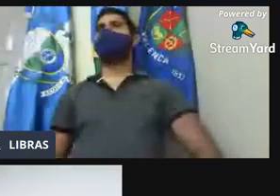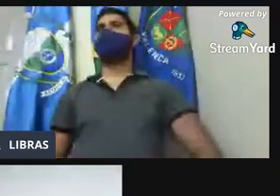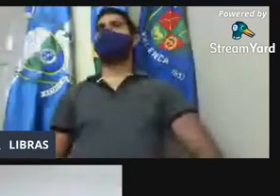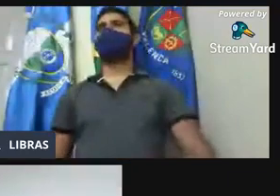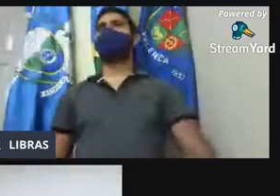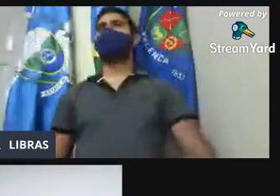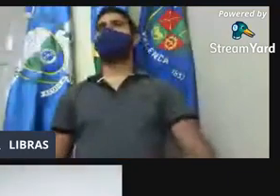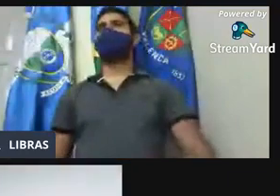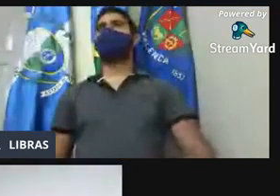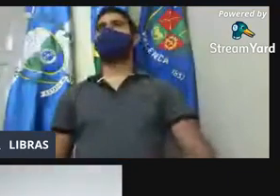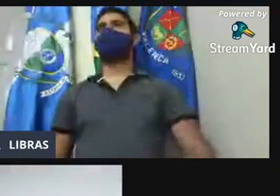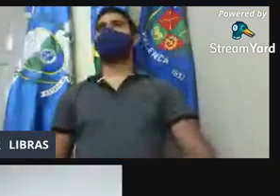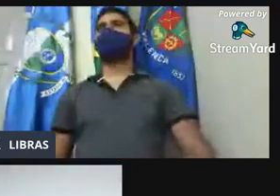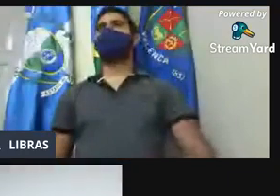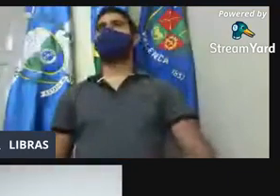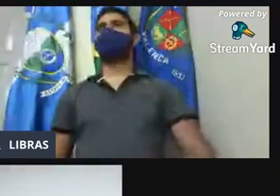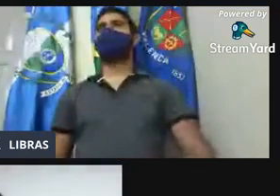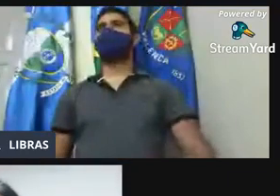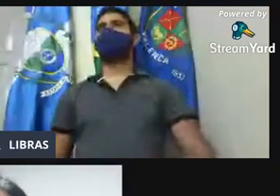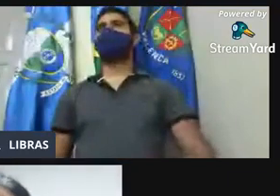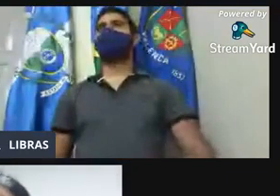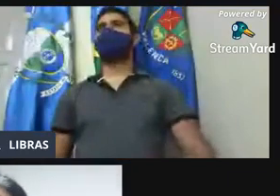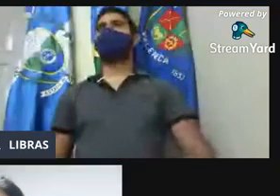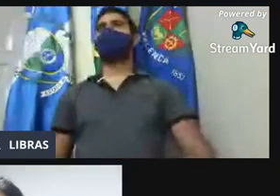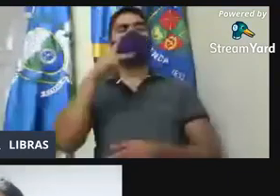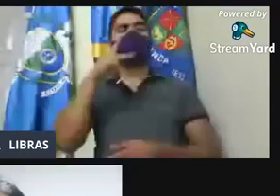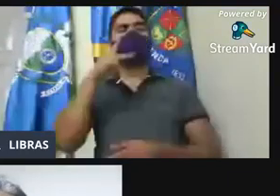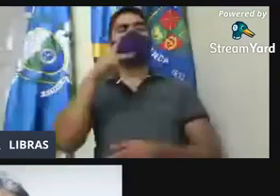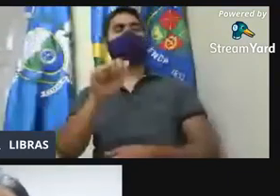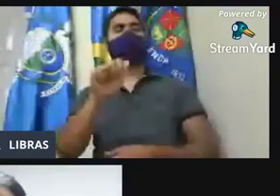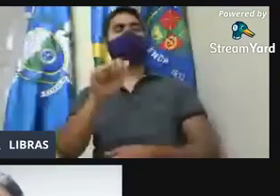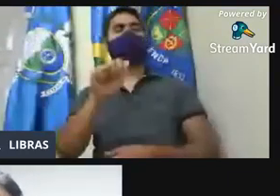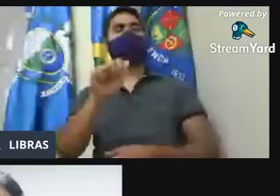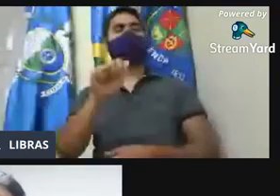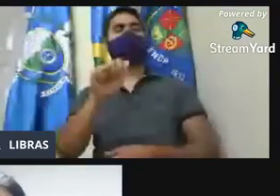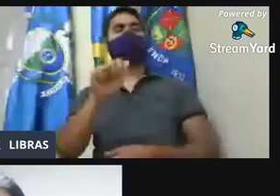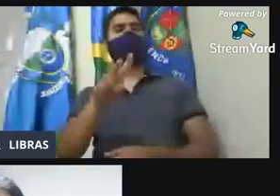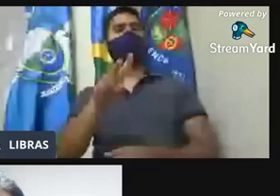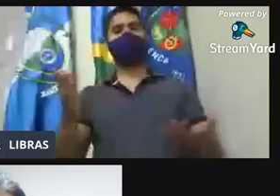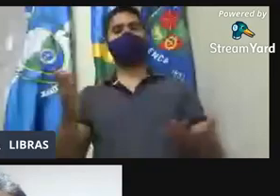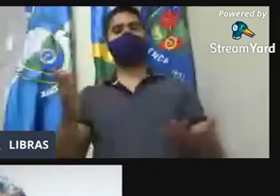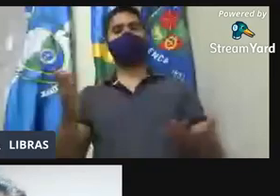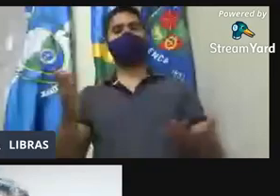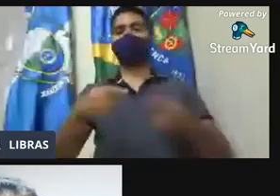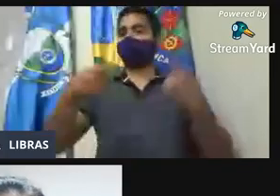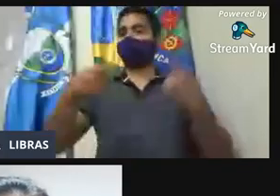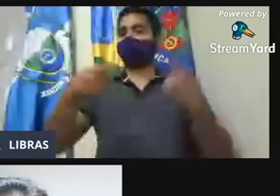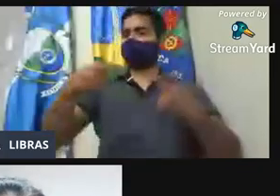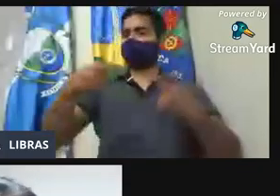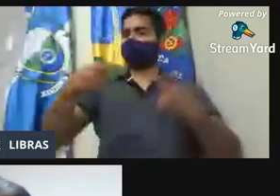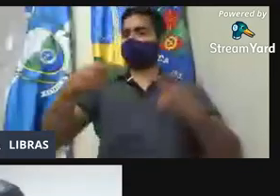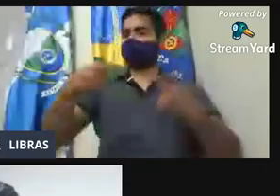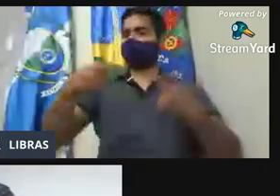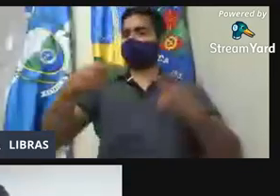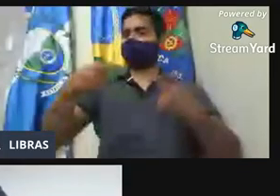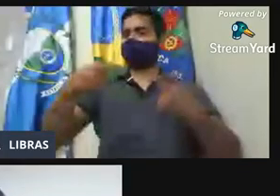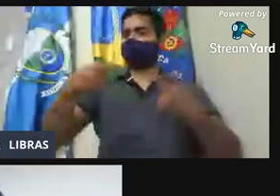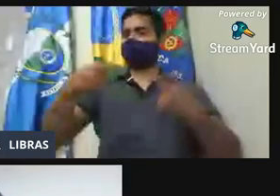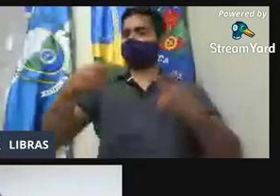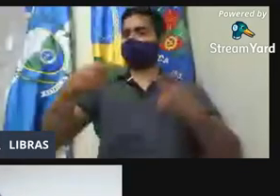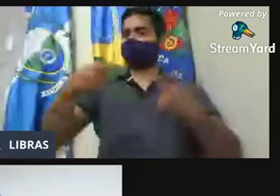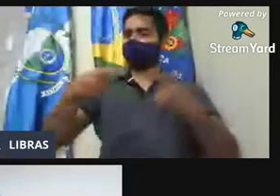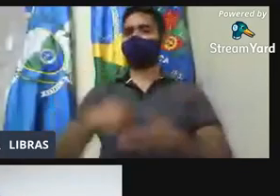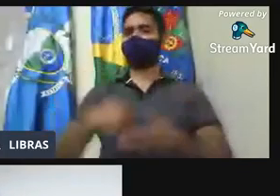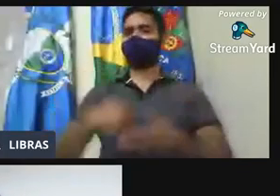O requerimento 221 do vereador David Barbosa Nogueira se encontra em discussão. Não tendo quem queira discutir,